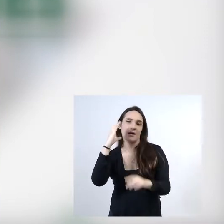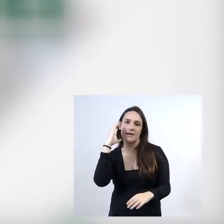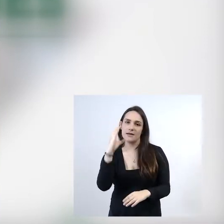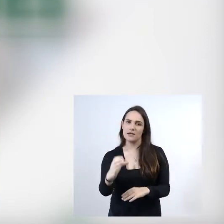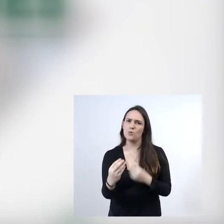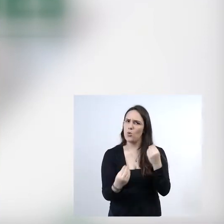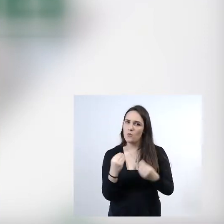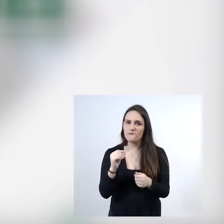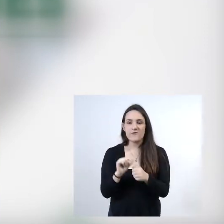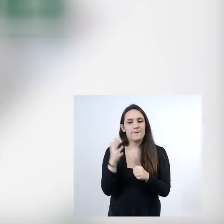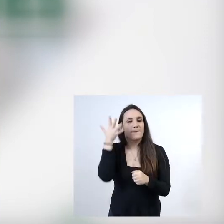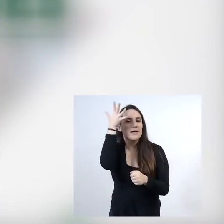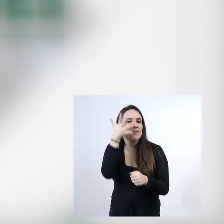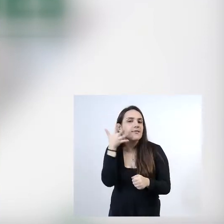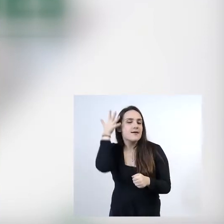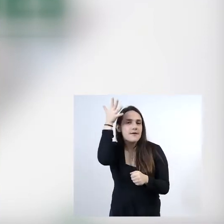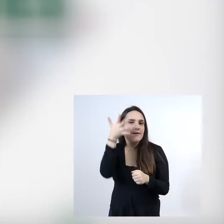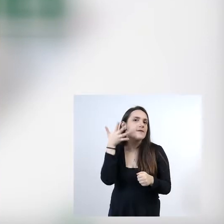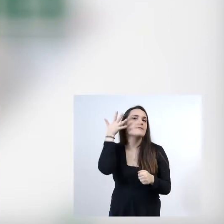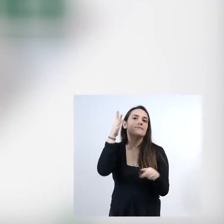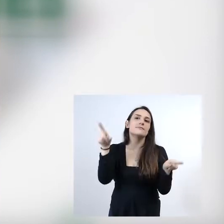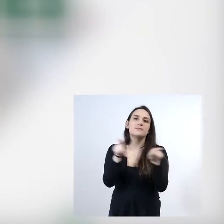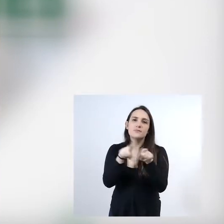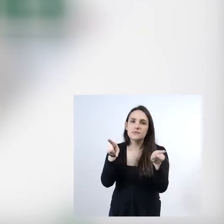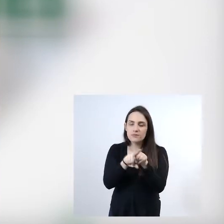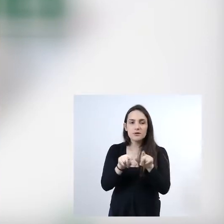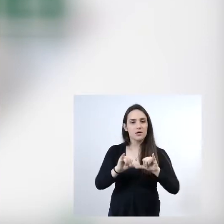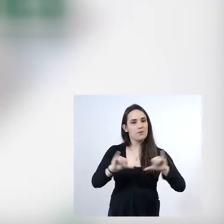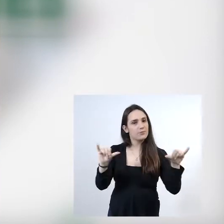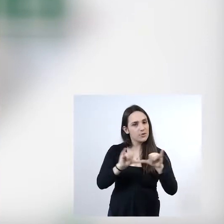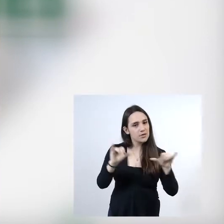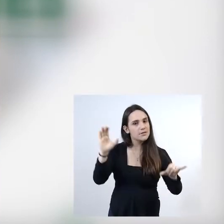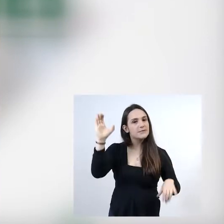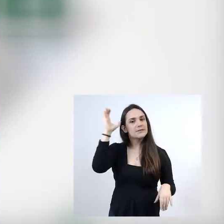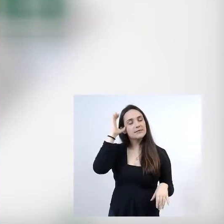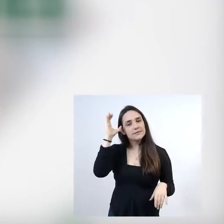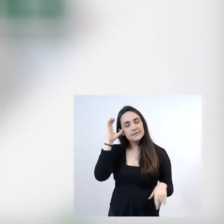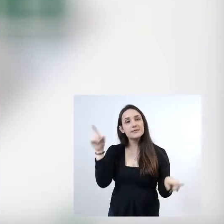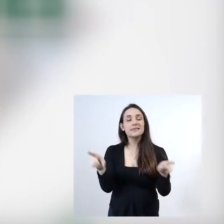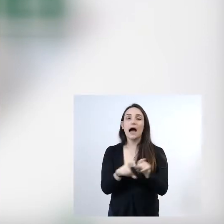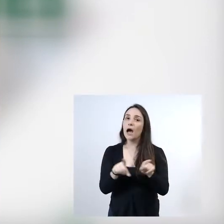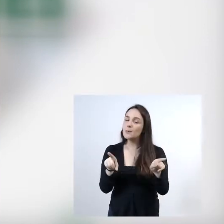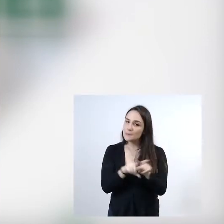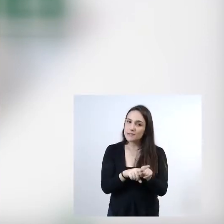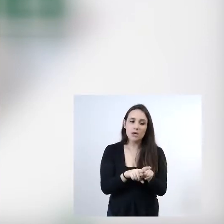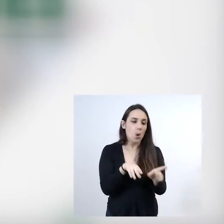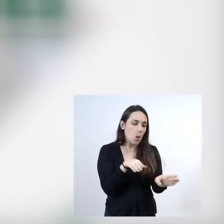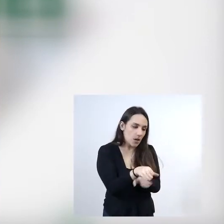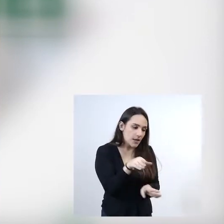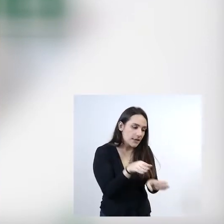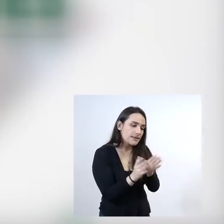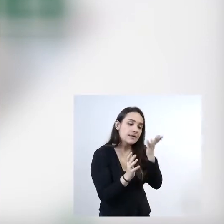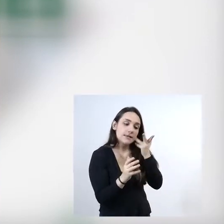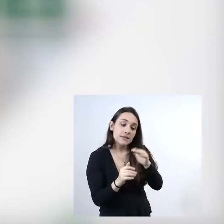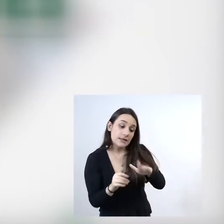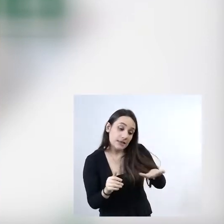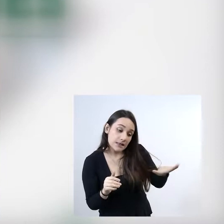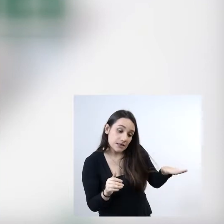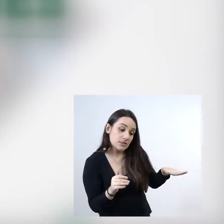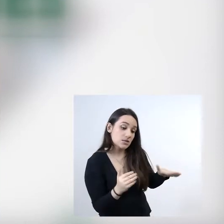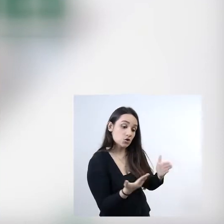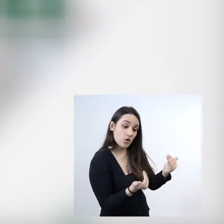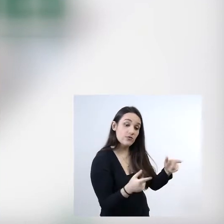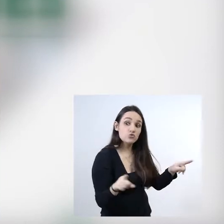de palestras, participação em campanhas, orientação tanto de crianças e adolescentes quanto de